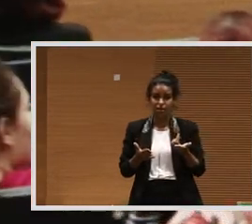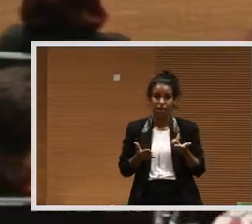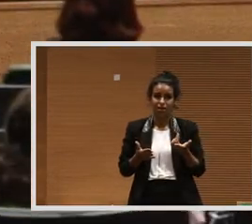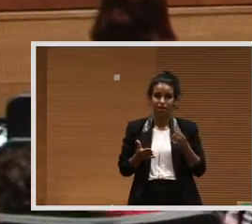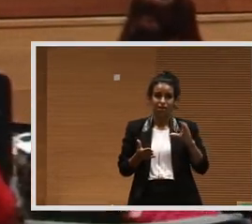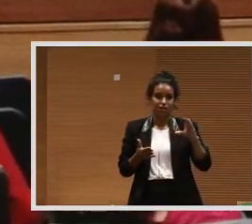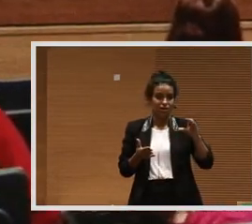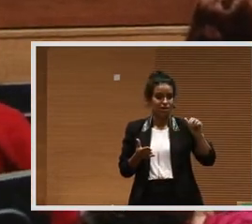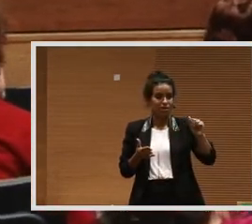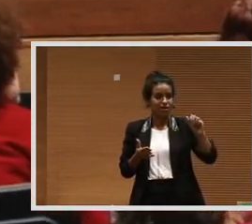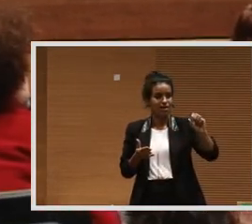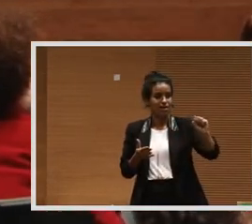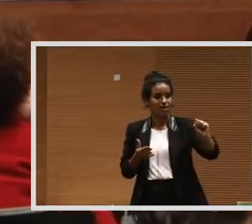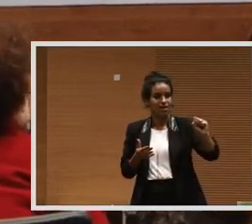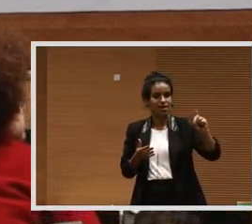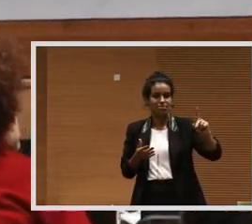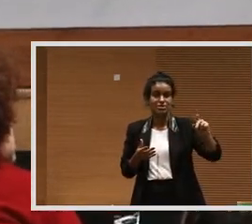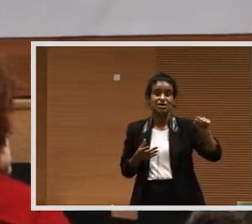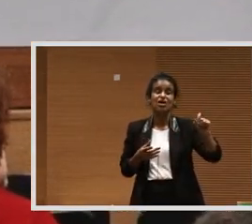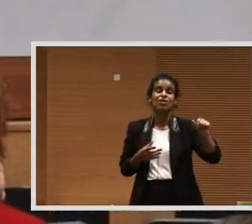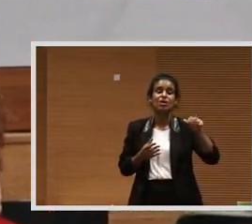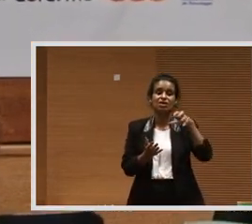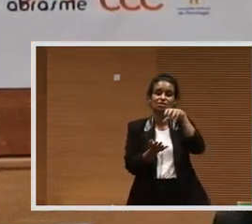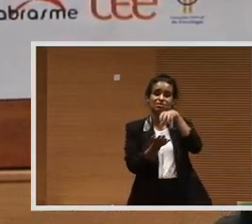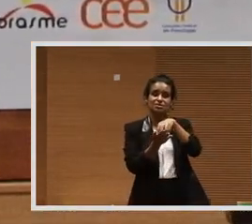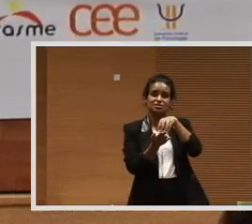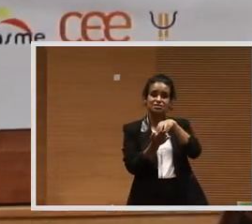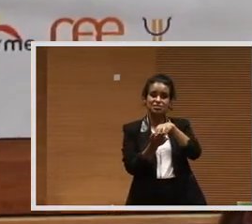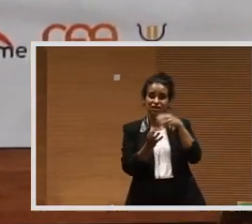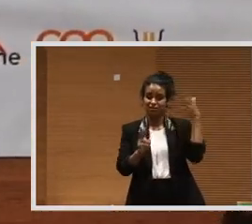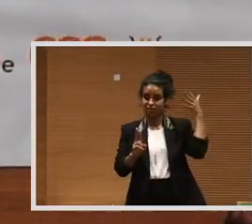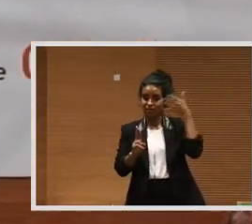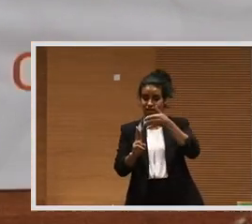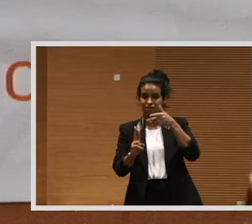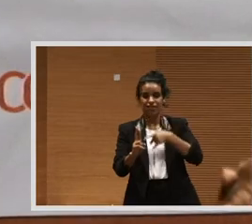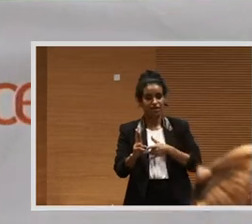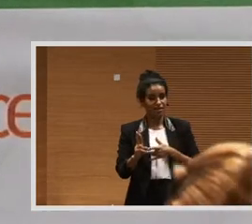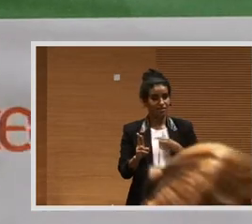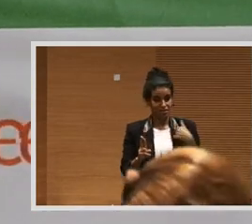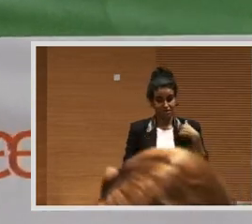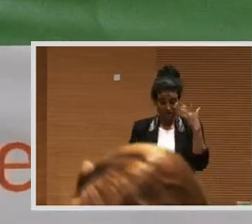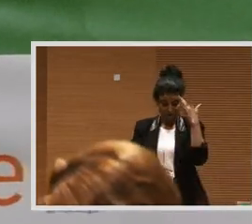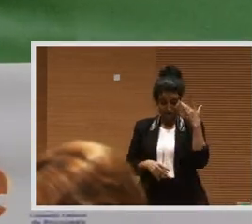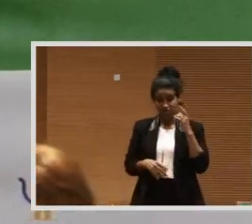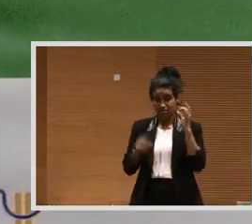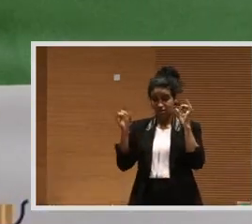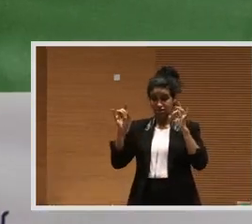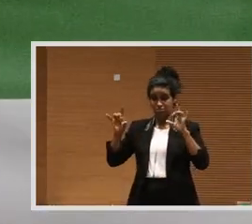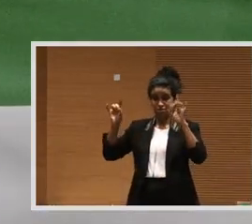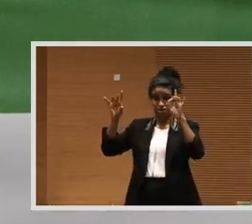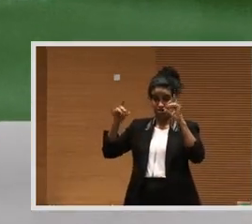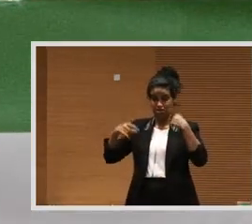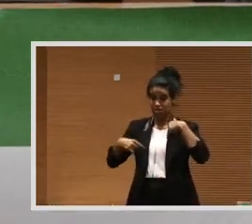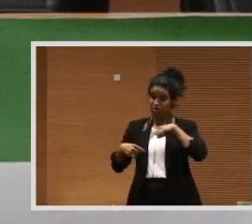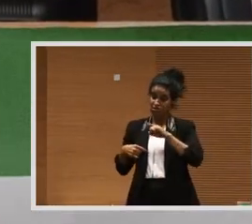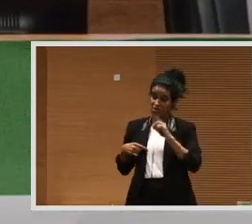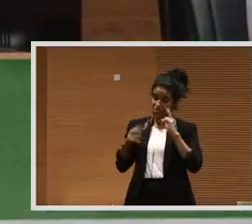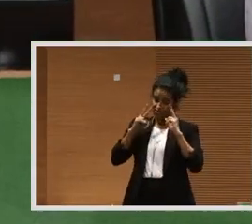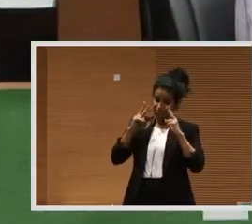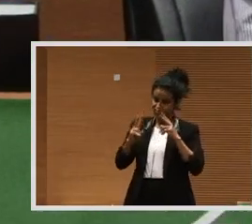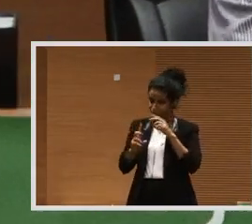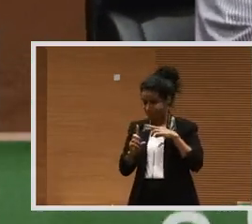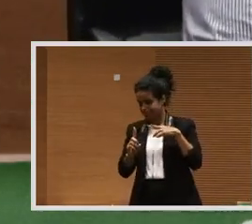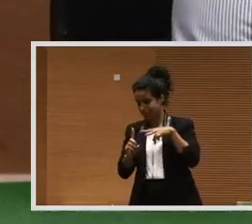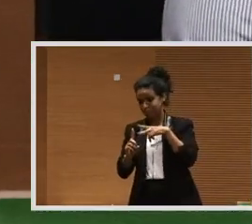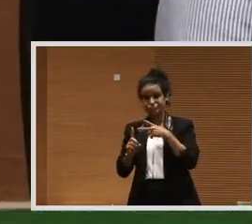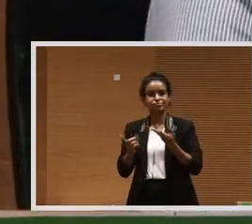muito centro de atenção, né, e ainda se acham especialistas e vão para a atenção básica colonizar. A gente tem que ter